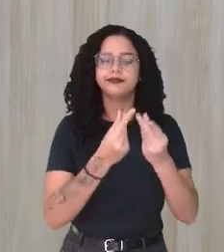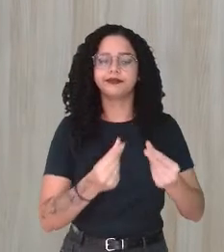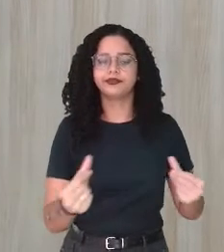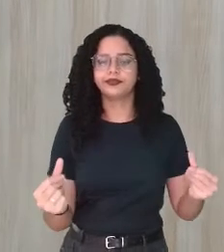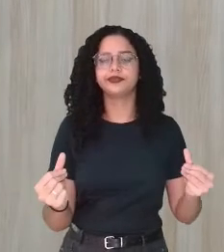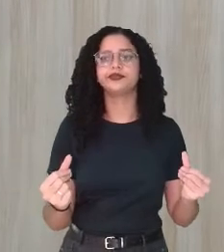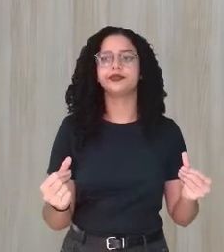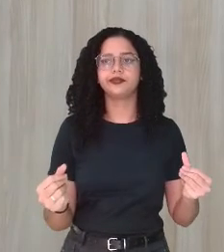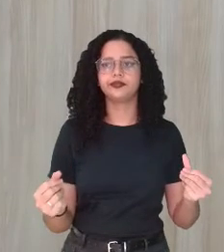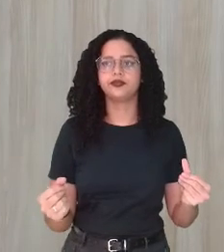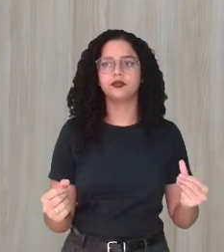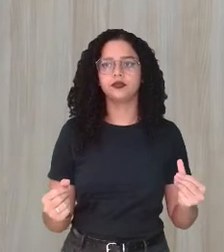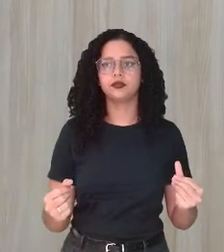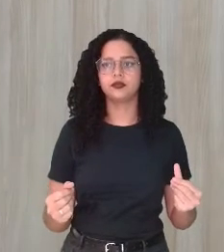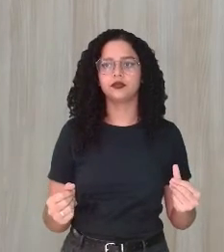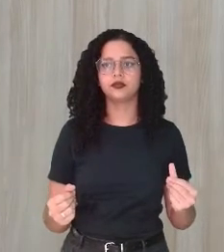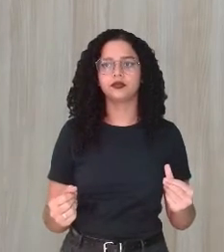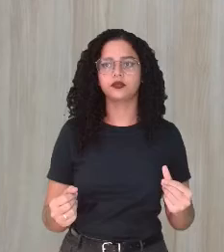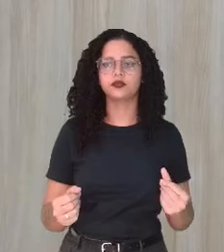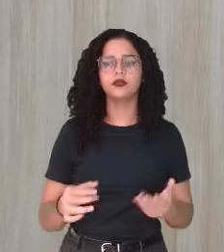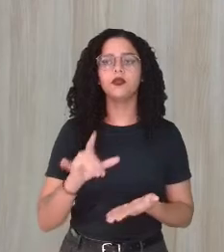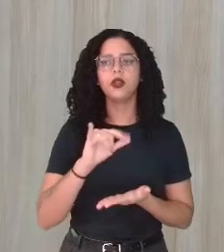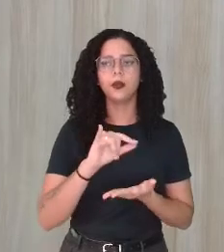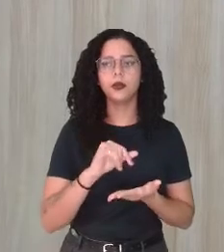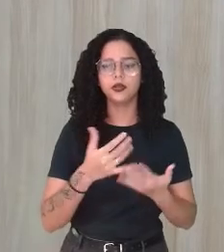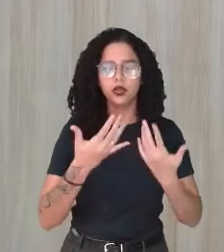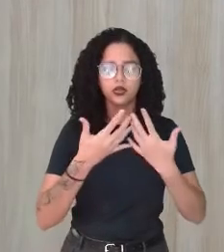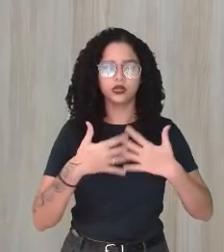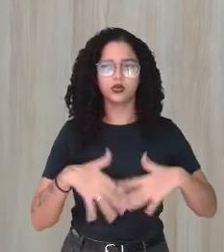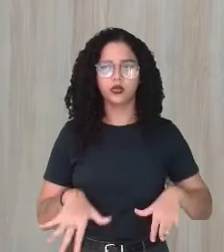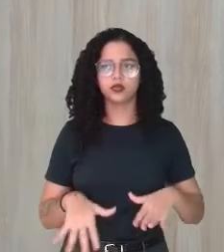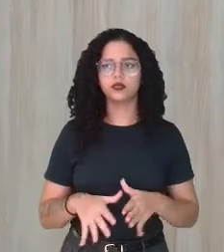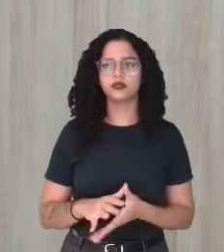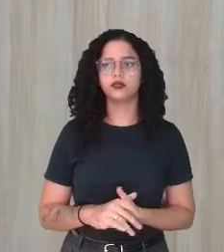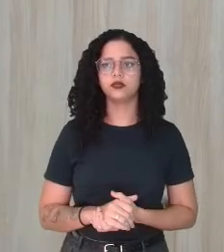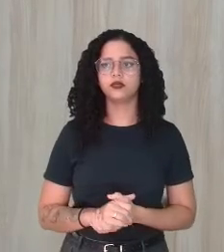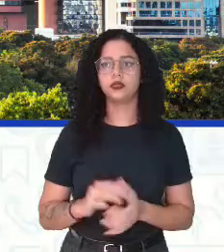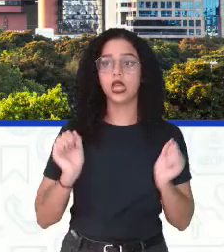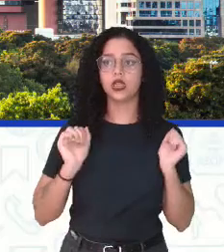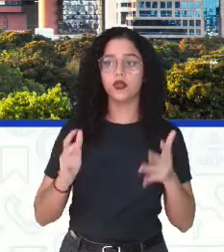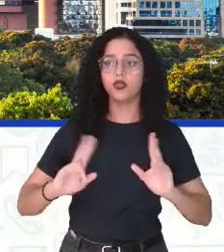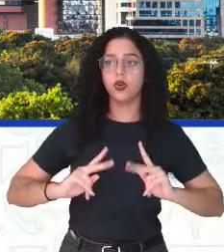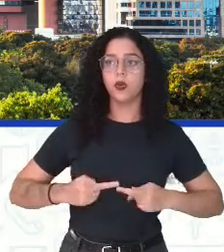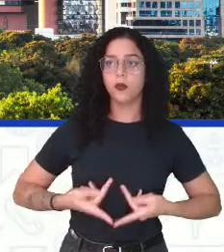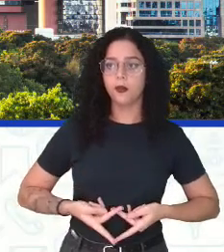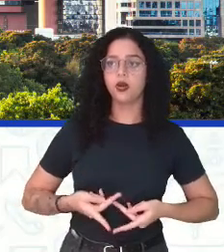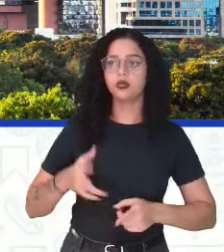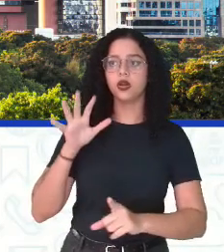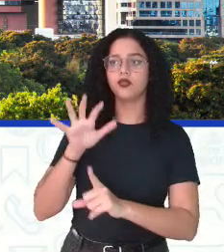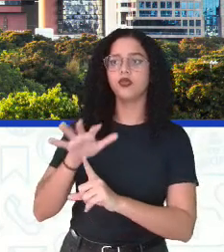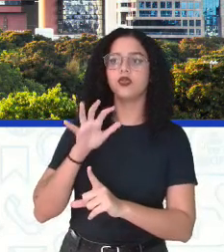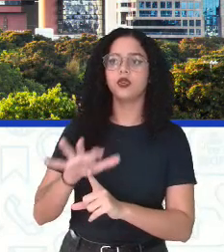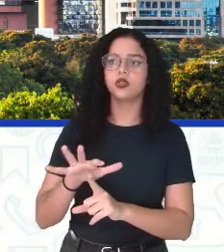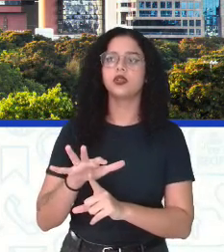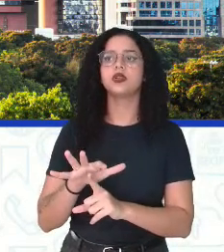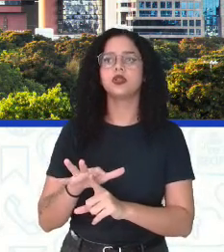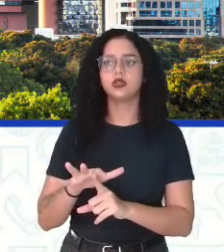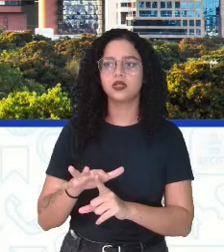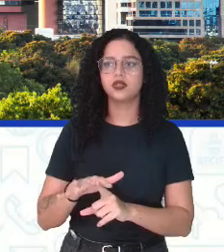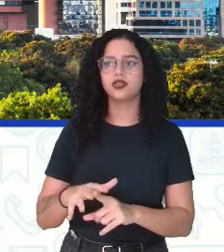dos nossos capitais, né, naturais. Então, atividades humanas sobrecarregam os sistemas naturais. Nossa,